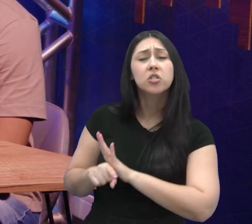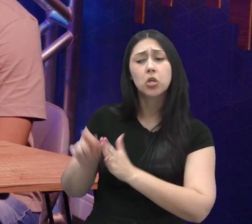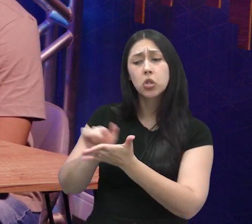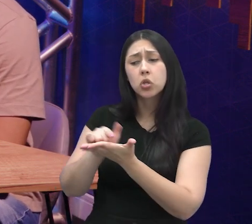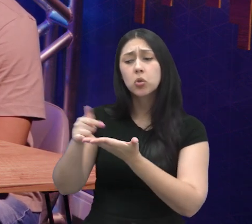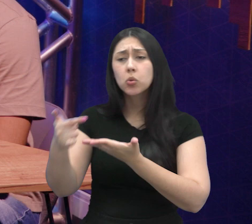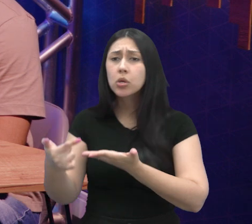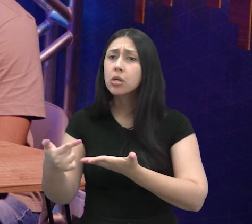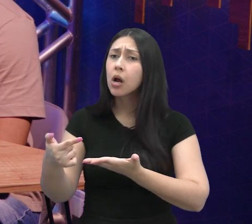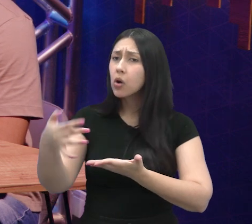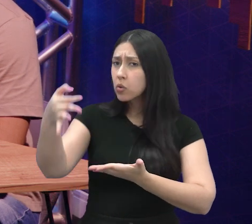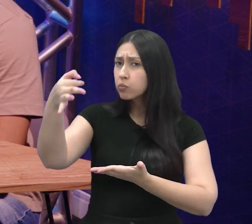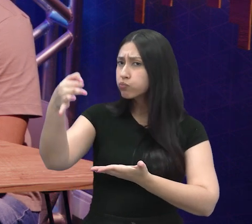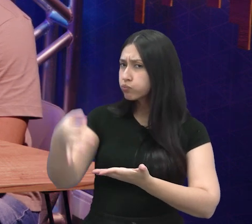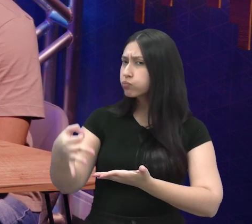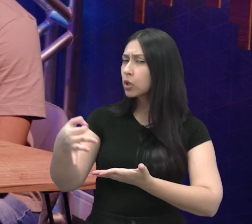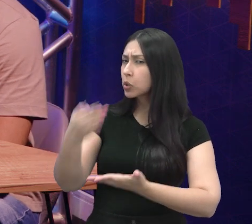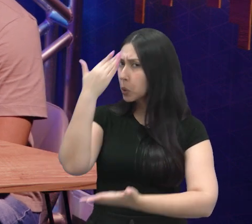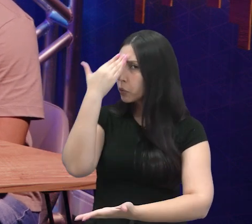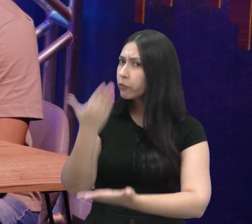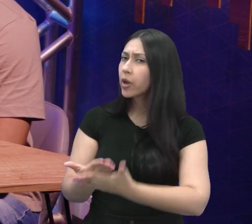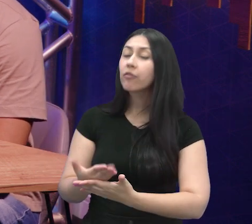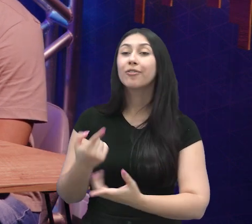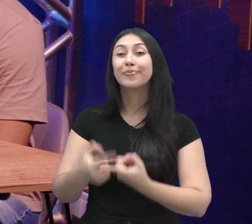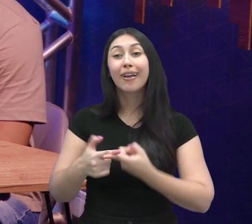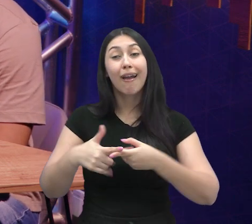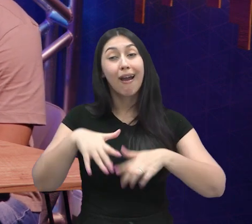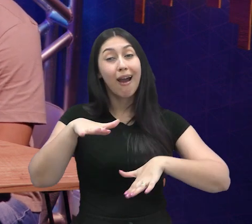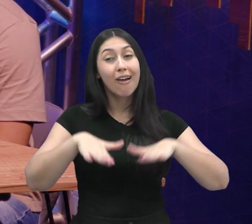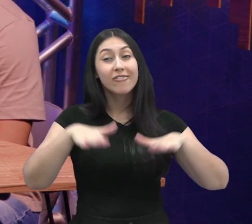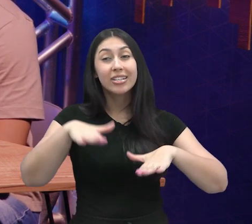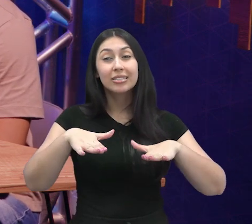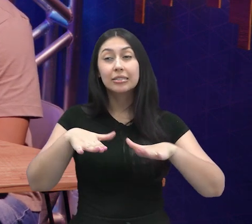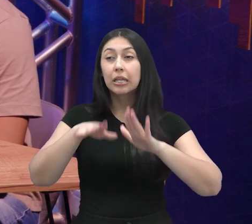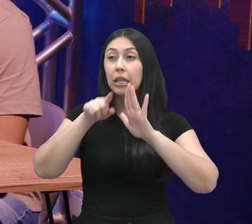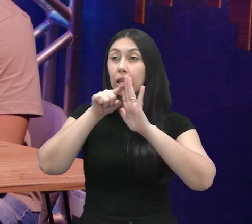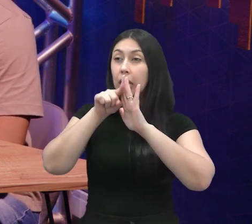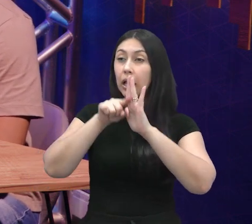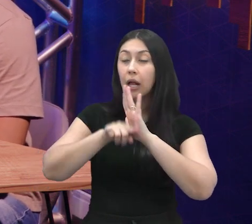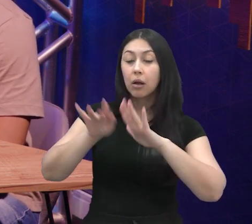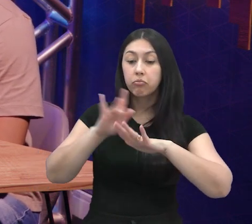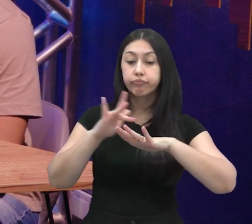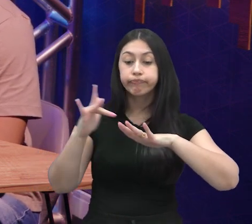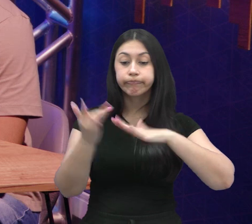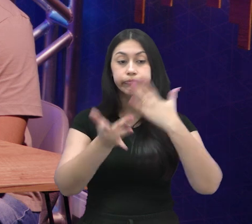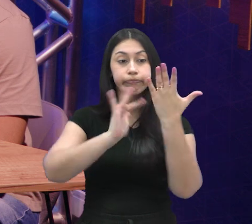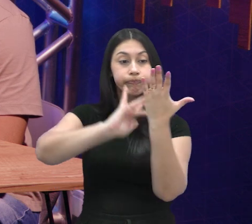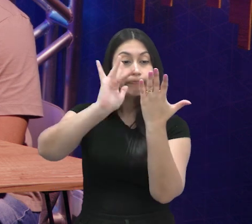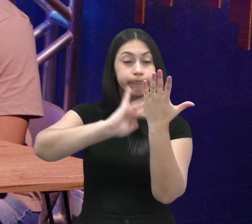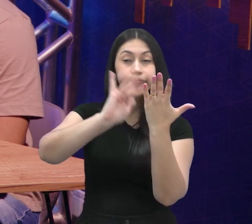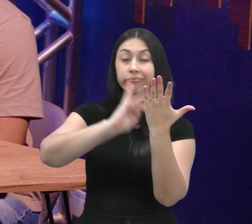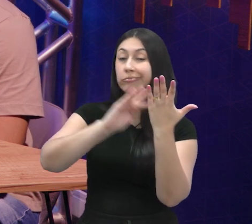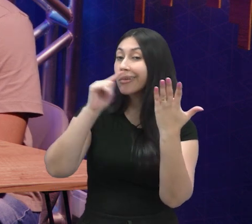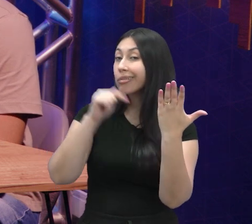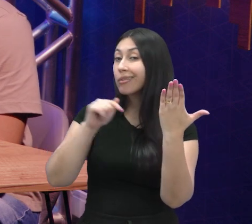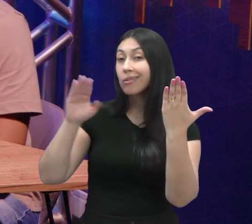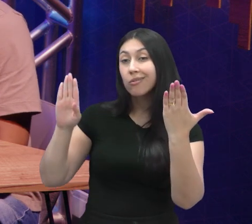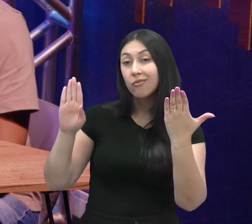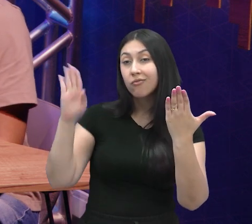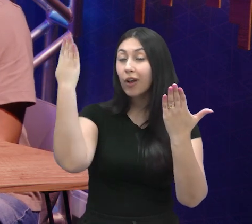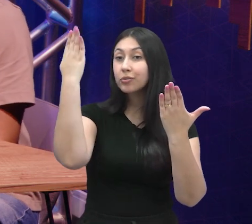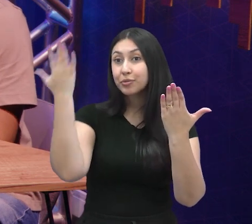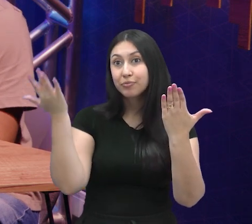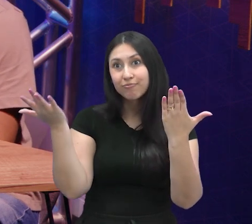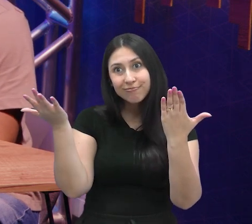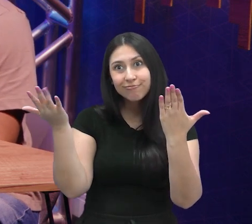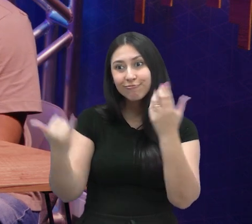jornais que têm responsabilidade com a notícia e tudo mais, porque às vezes você vai consumindo ali nas redes sociais, você nem sabe